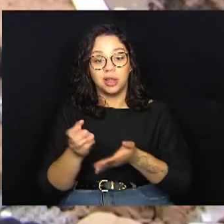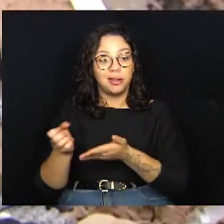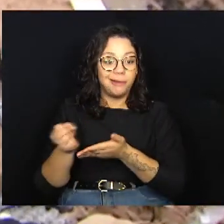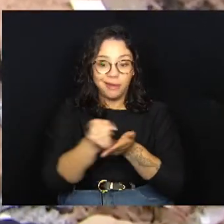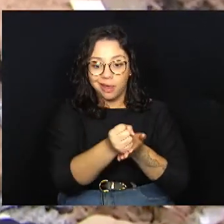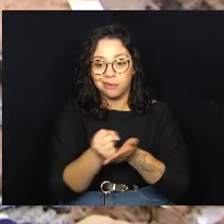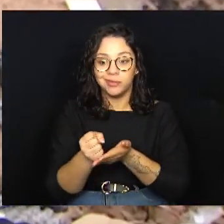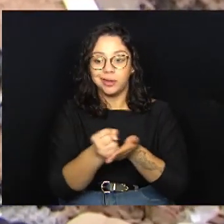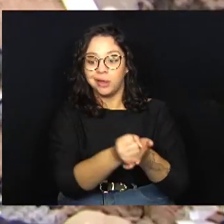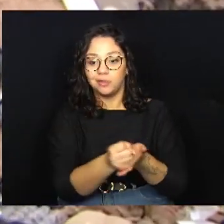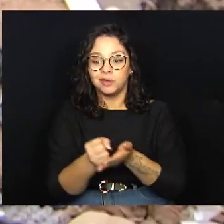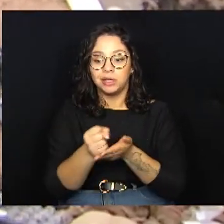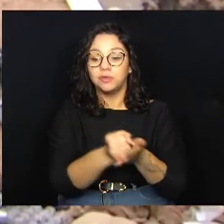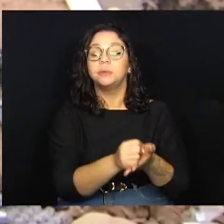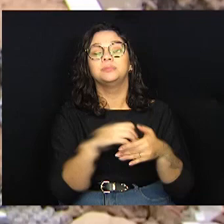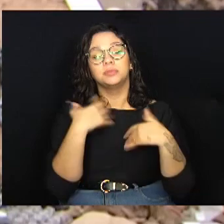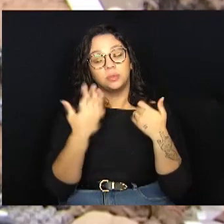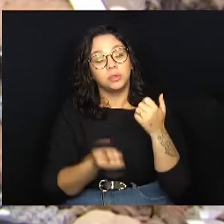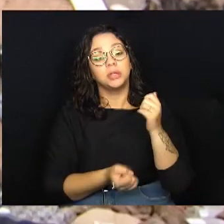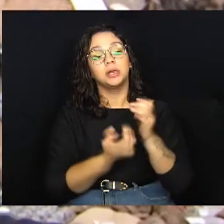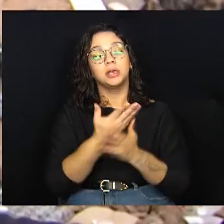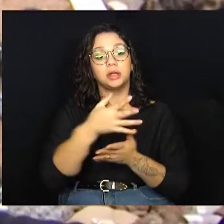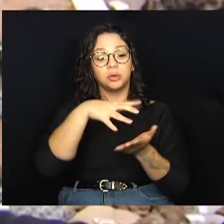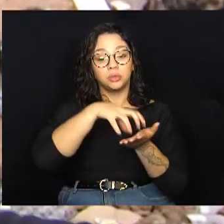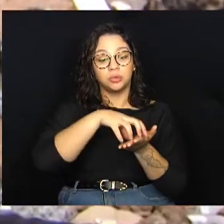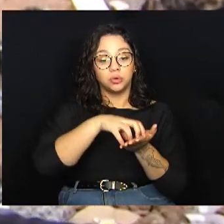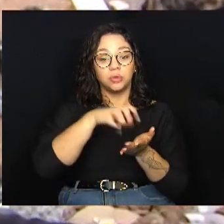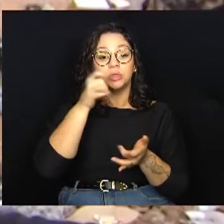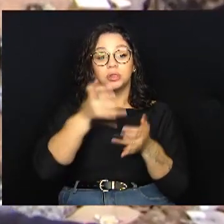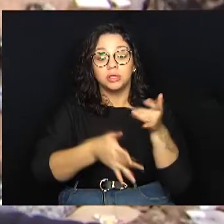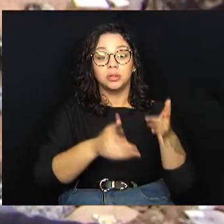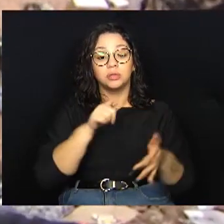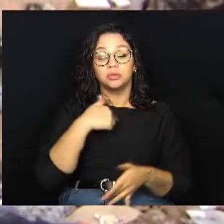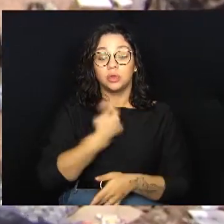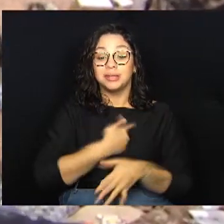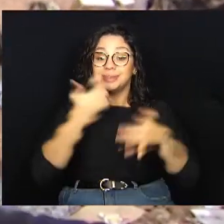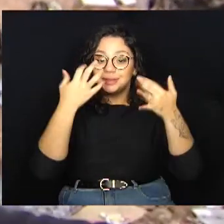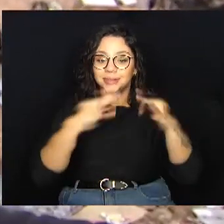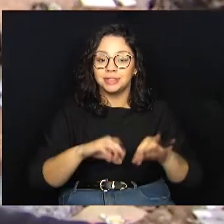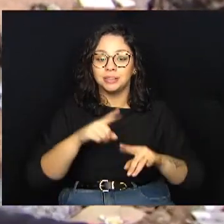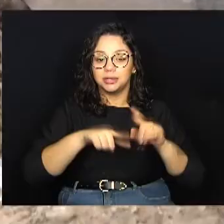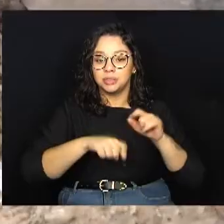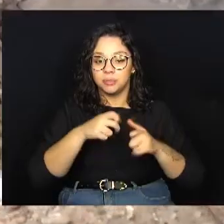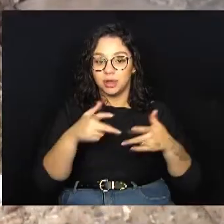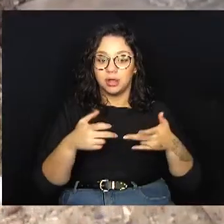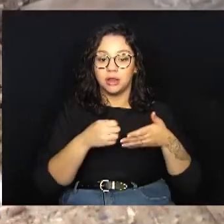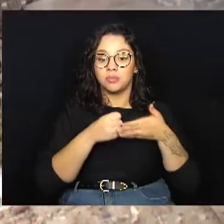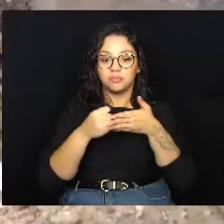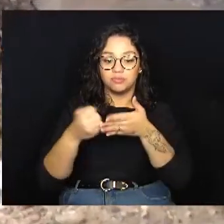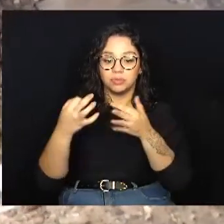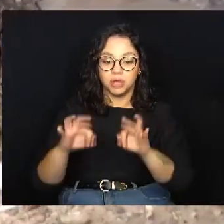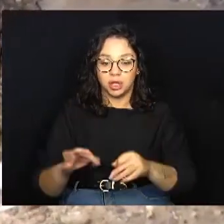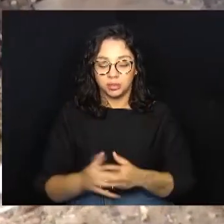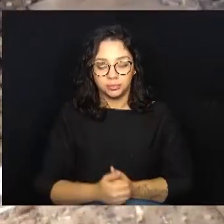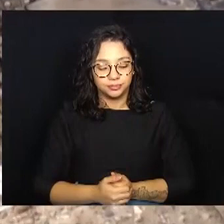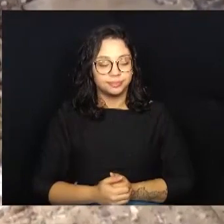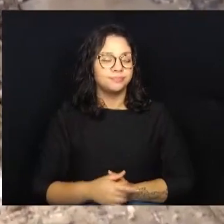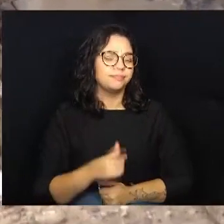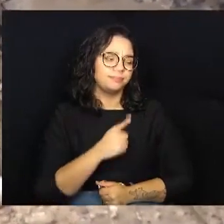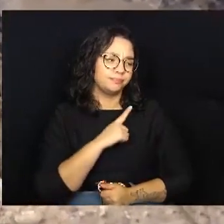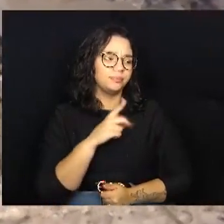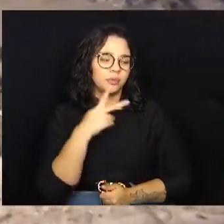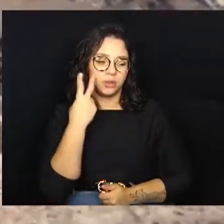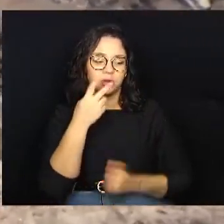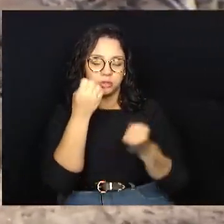e implantando o ecoponto, nós temos certeza que esse material vai ser destinado corretamente. Como destaca o vereador,